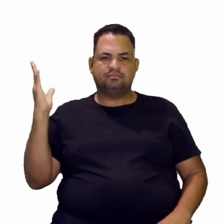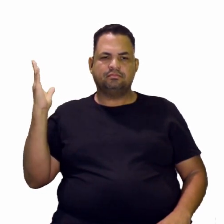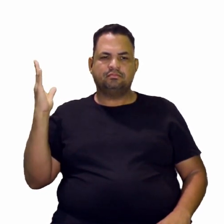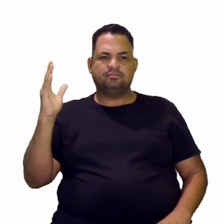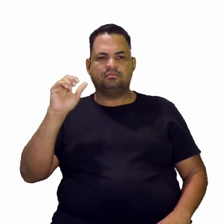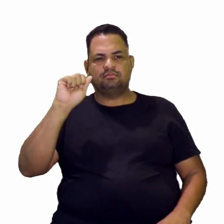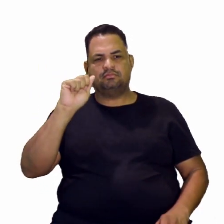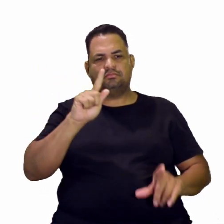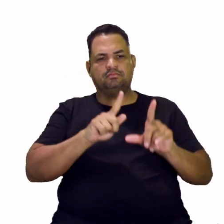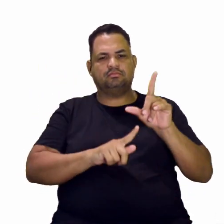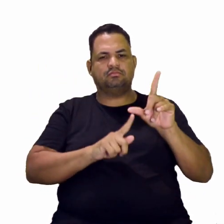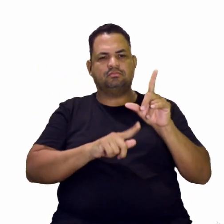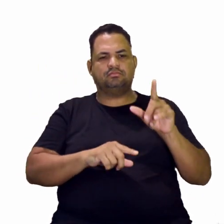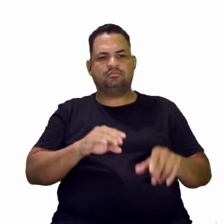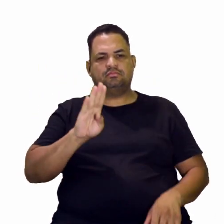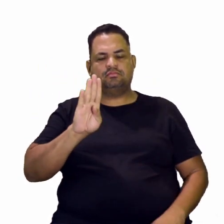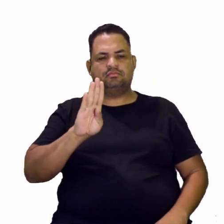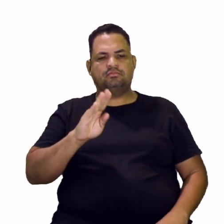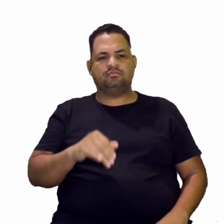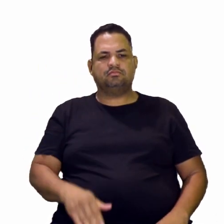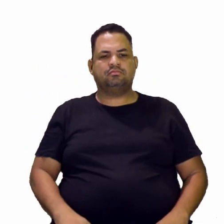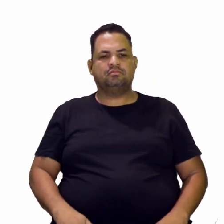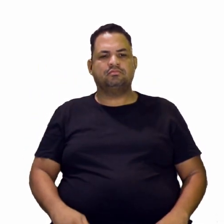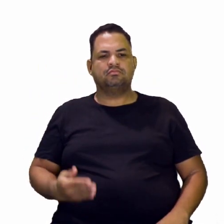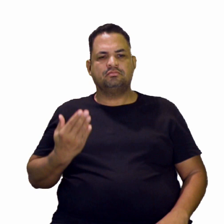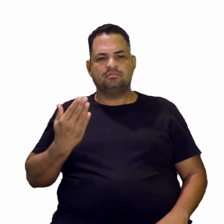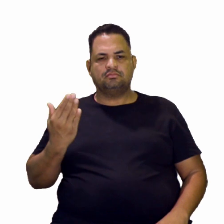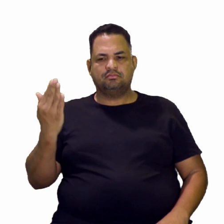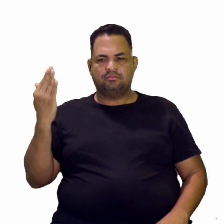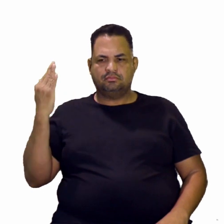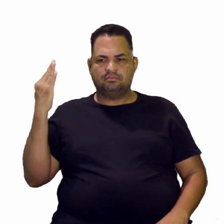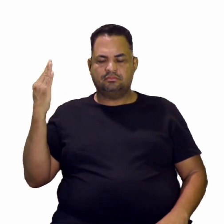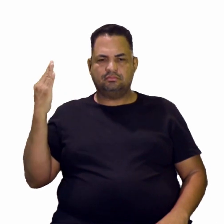Brasilianos. B. Columba livia.